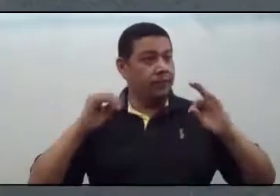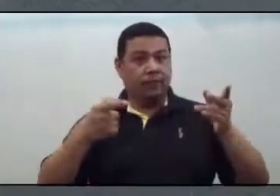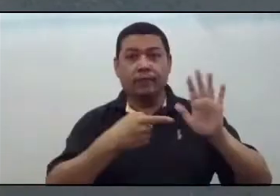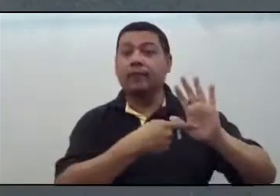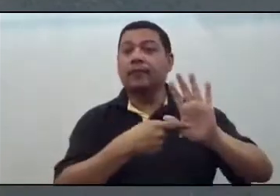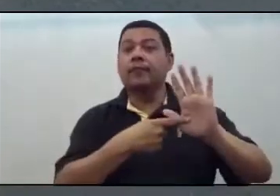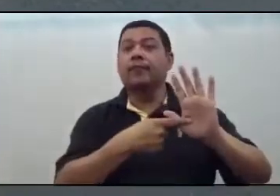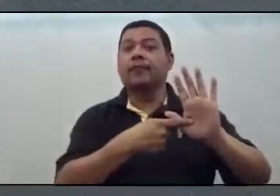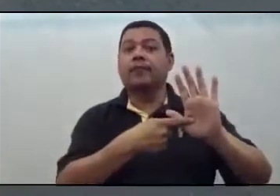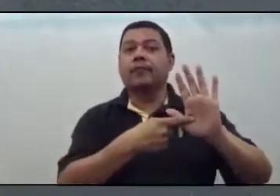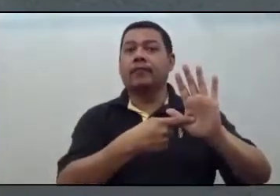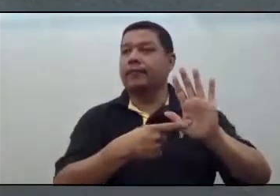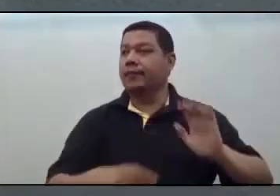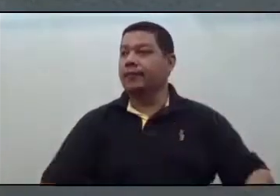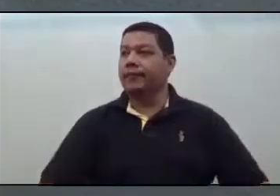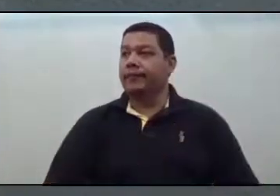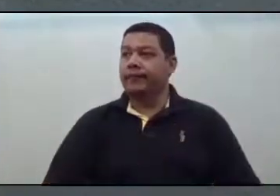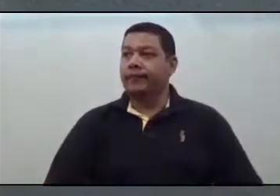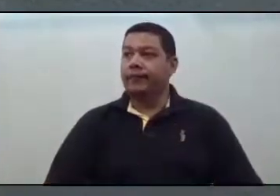que